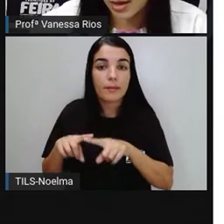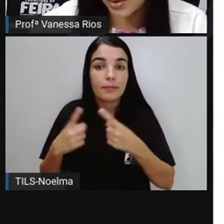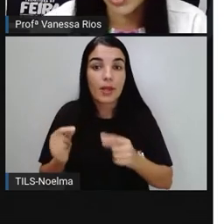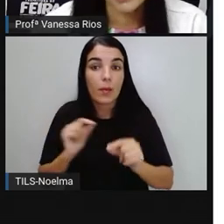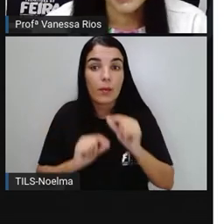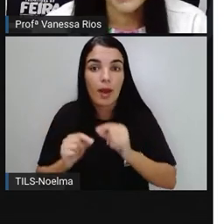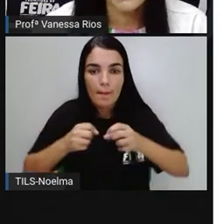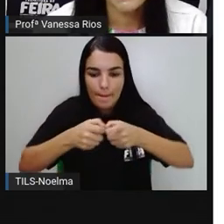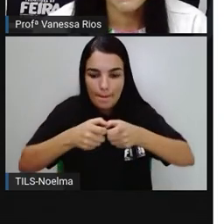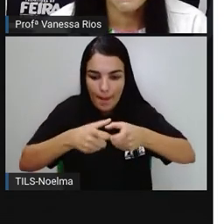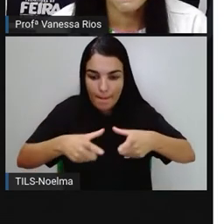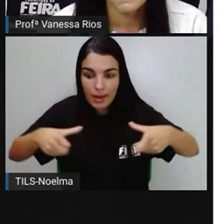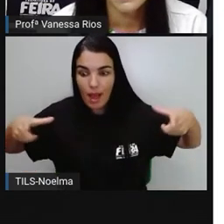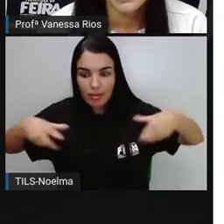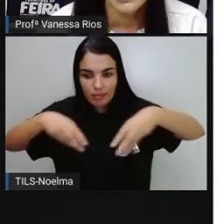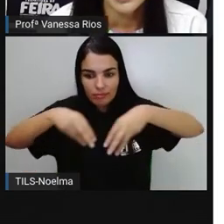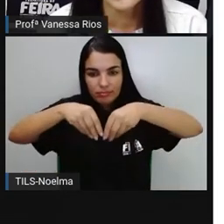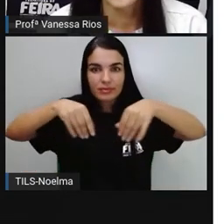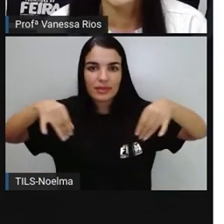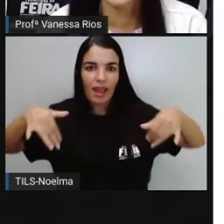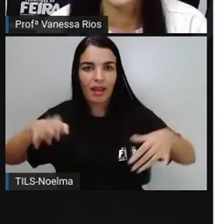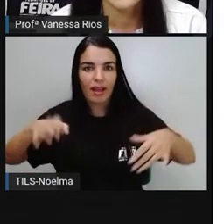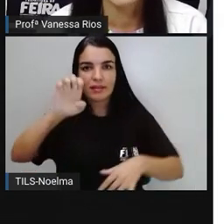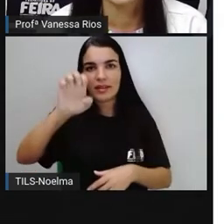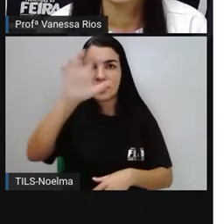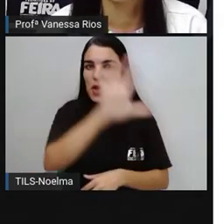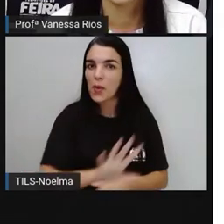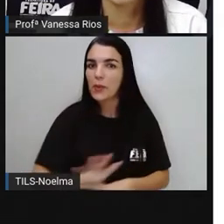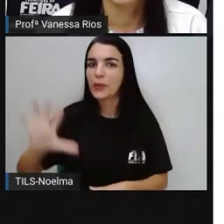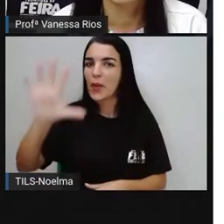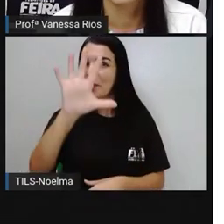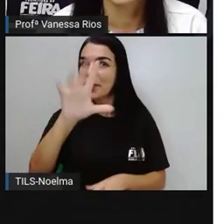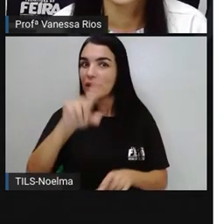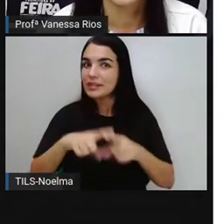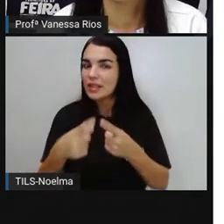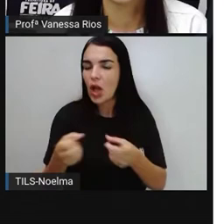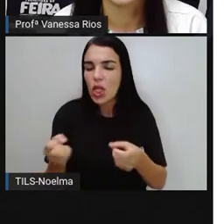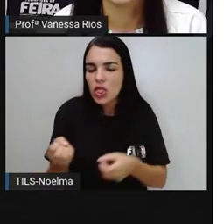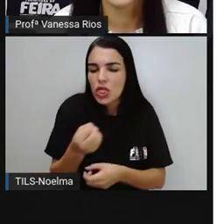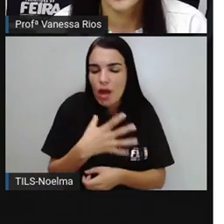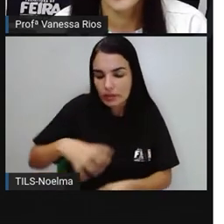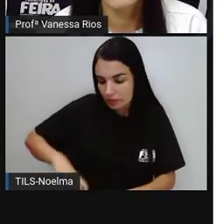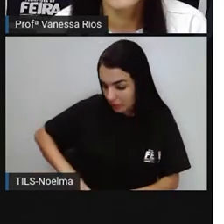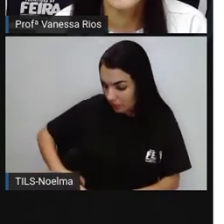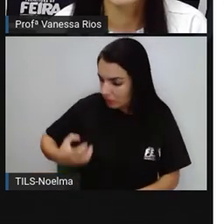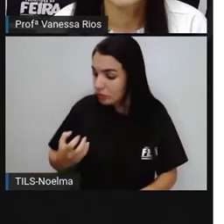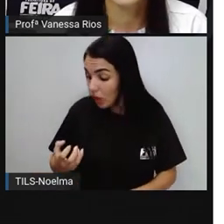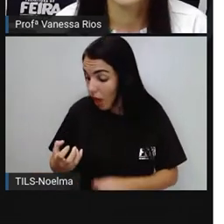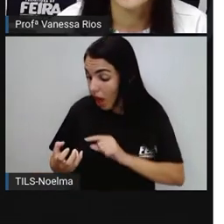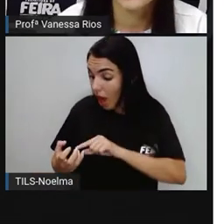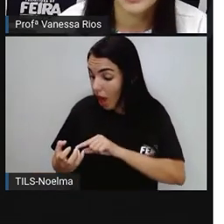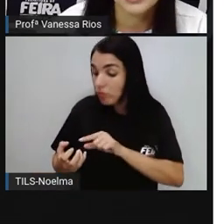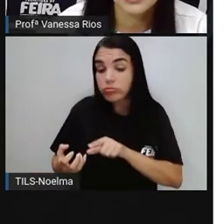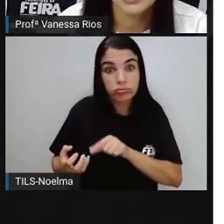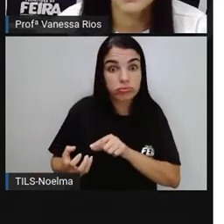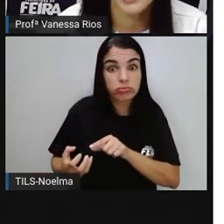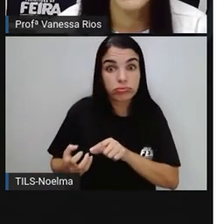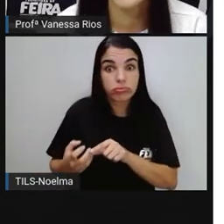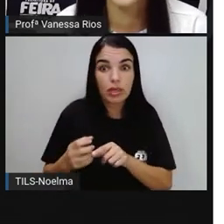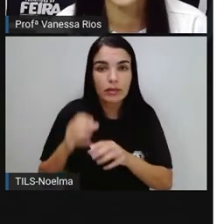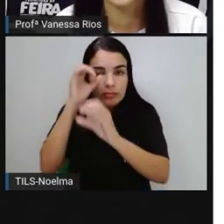na Europa. As novas ferramentas como a bússola, o telescópio e as máquinas de